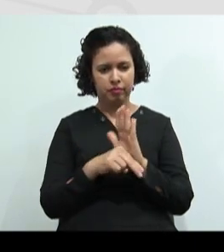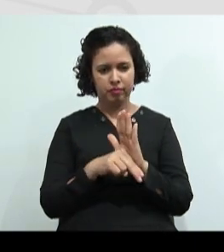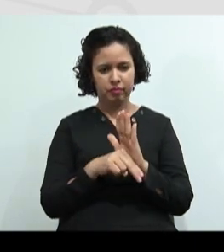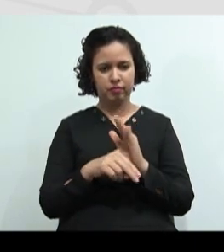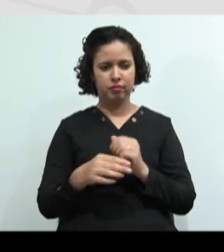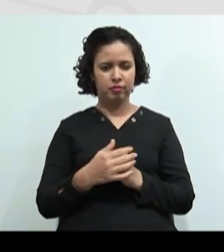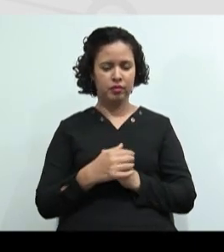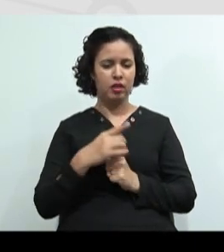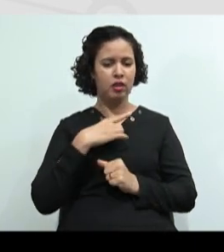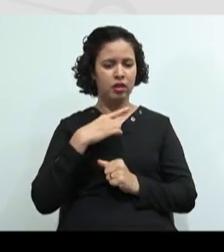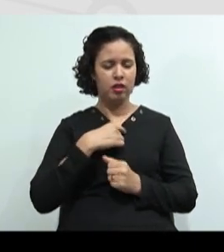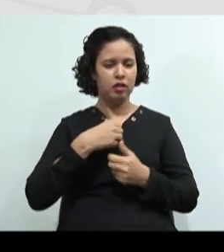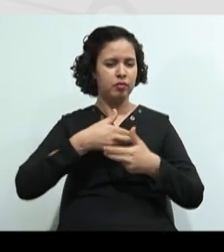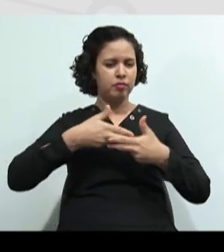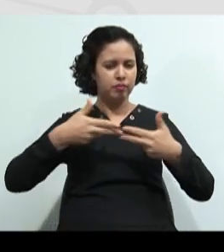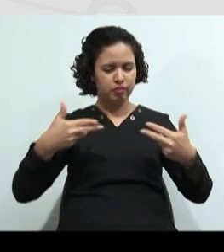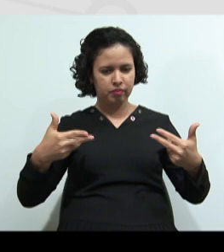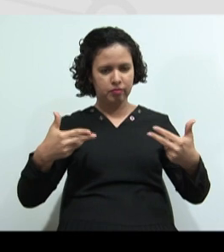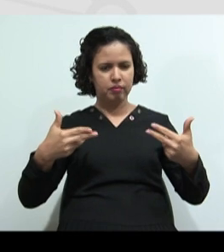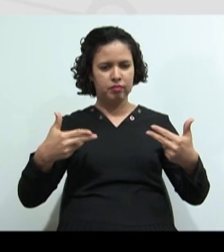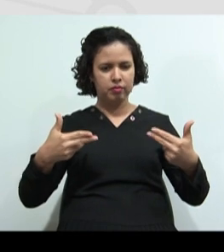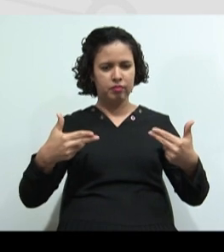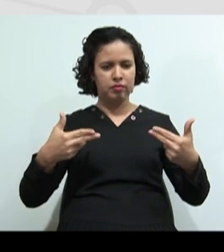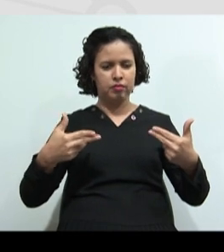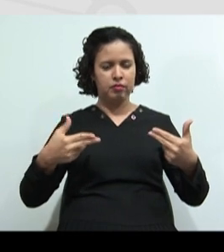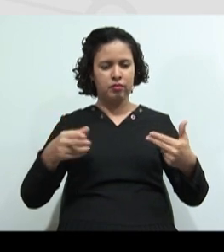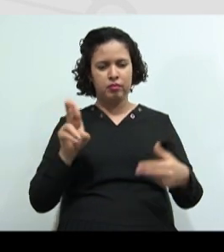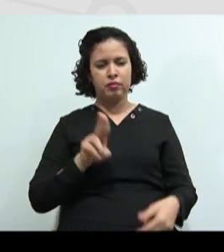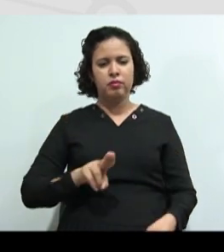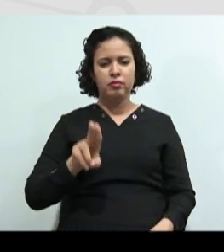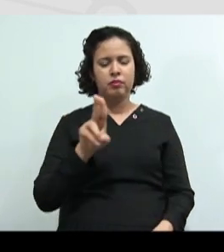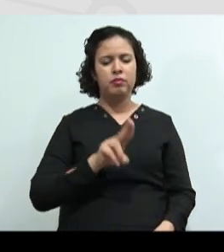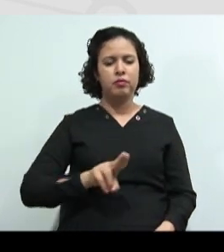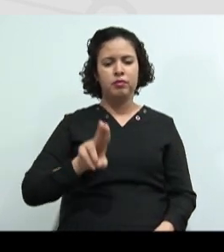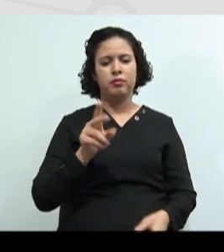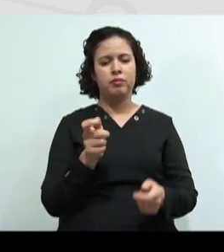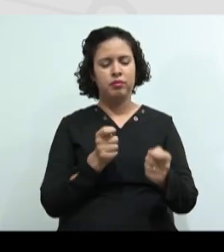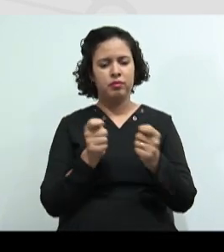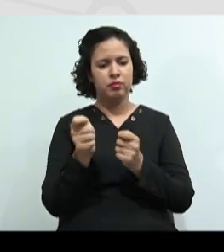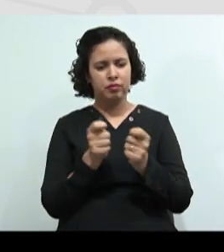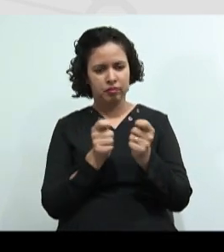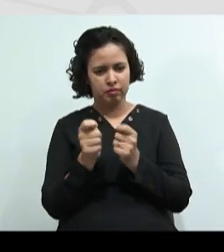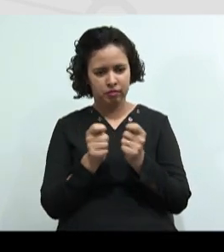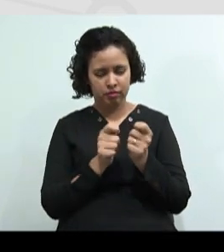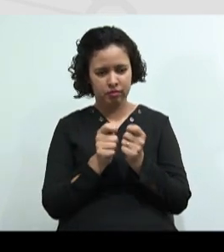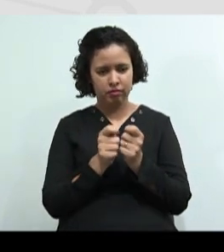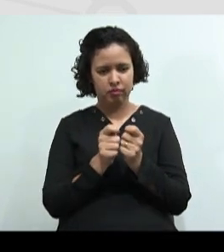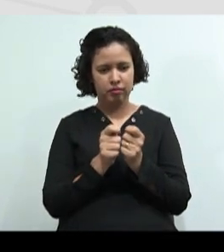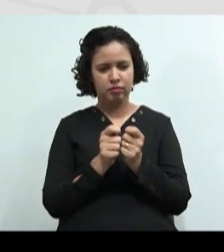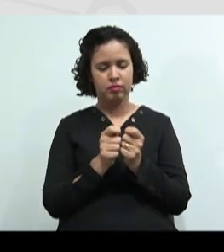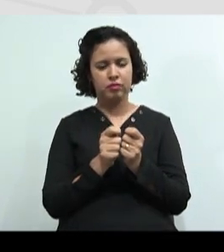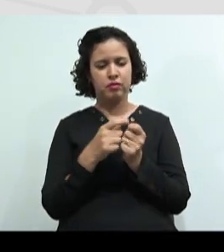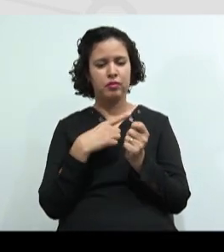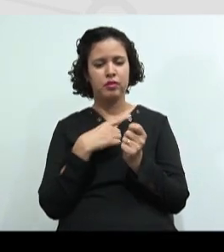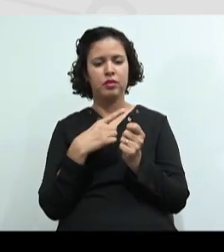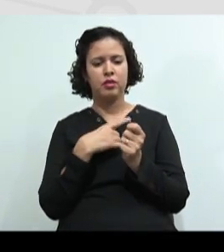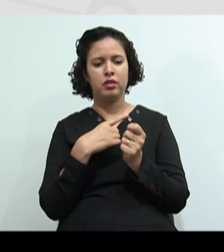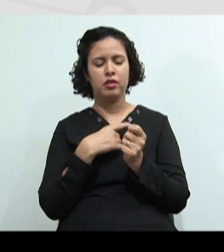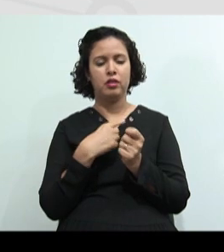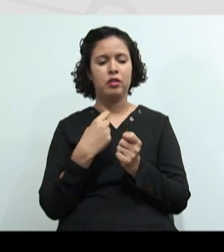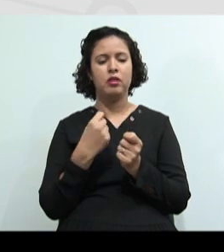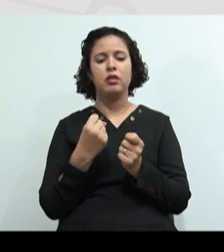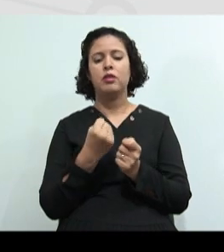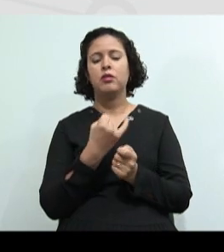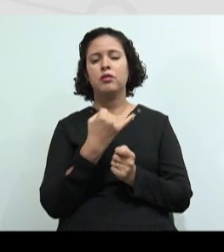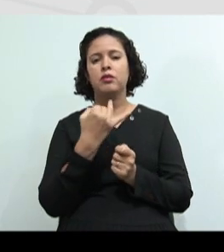quantidade. Existem vários tipos de padrões, tá, utilizados para avaliar ou controlar os diferentes recursos, tais como os padrões de quantidade,